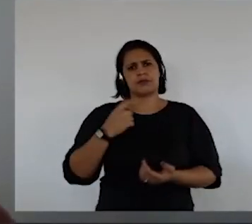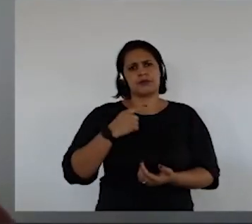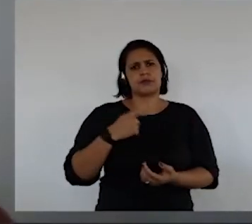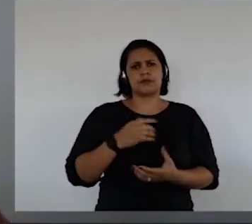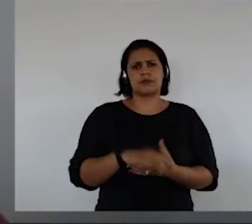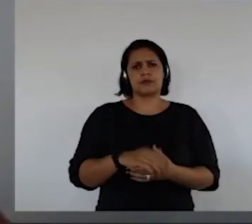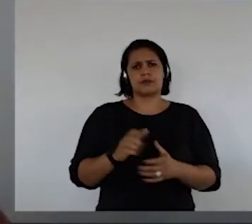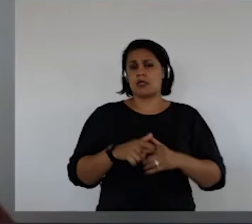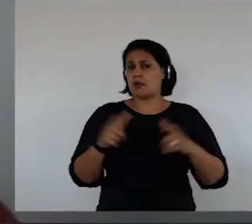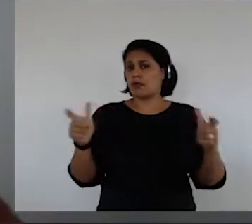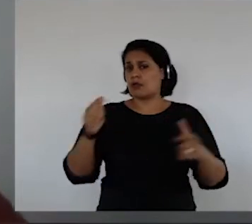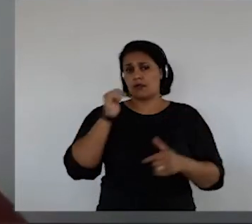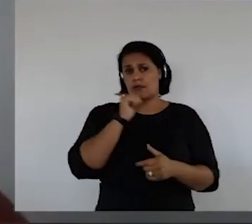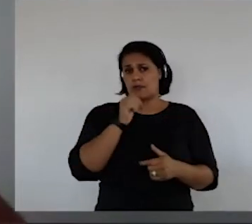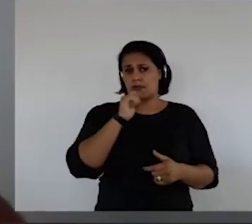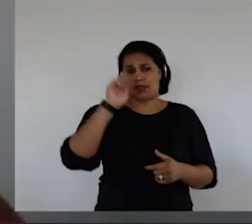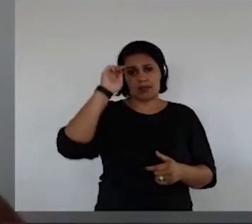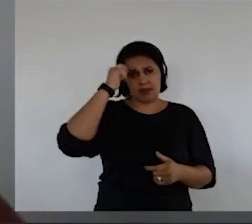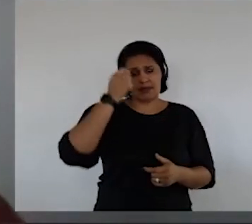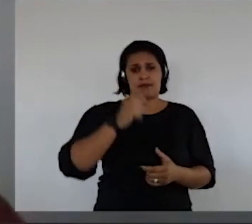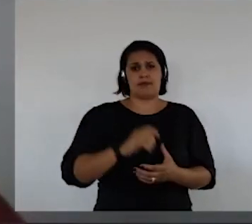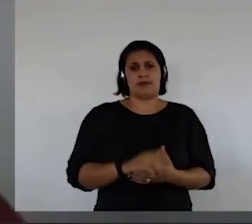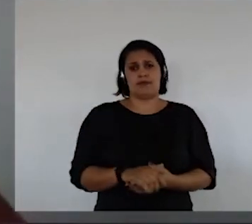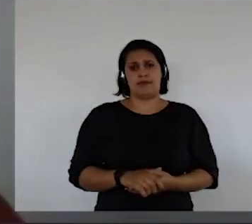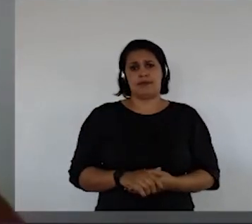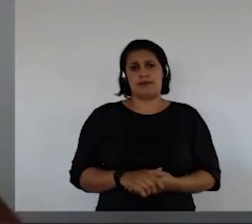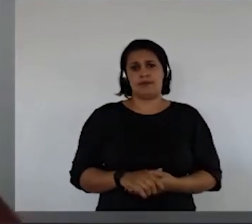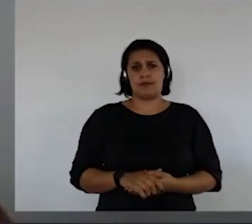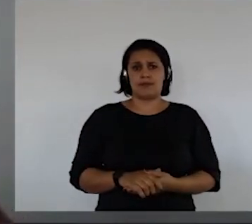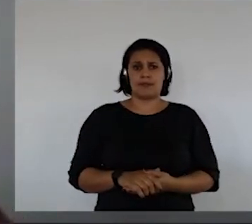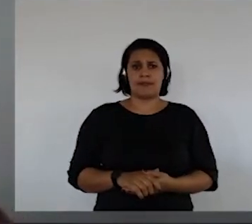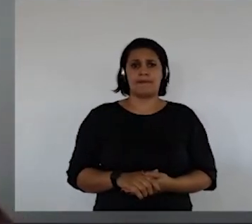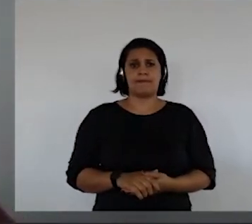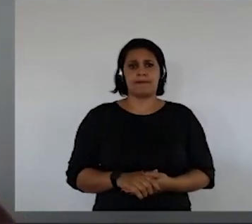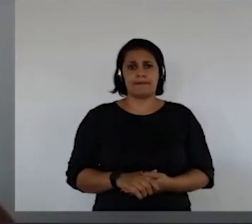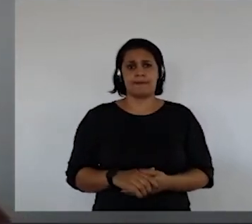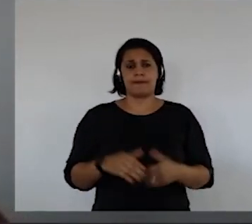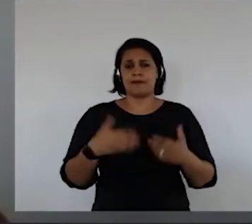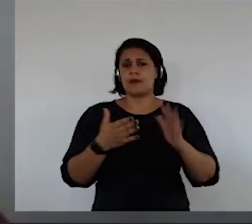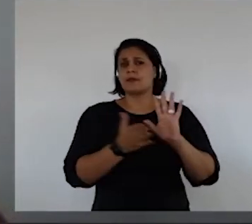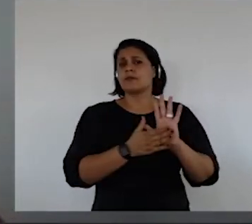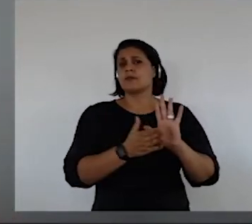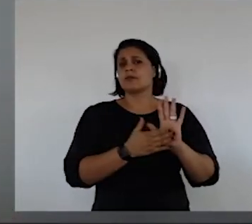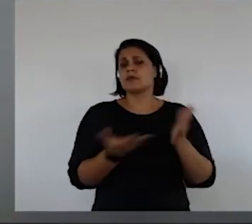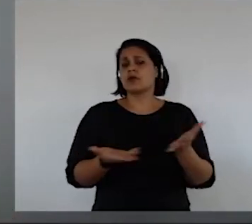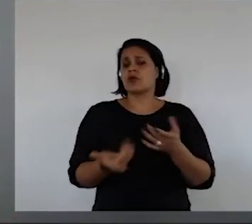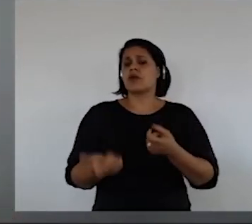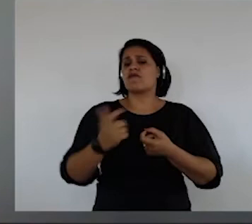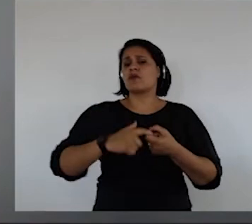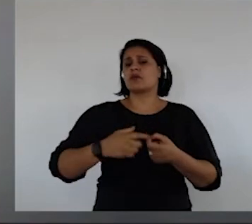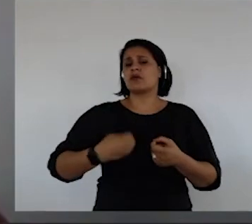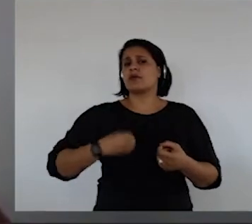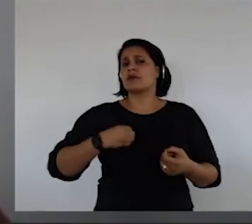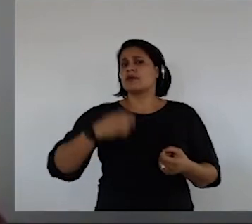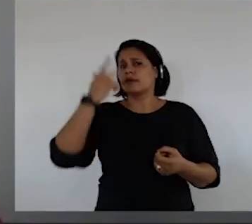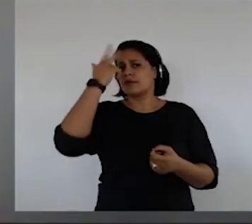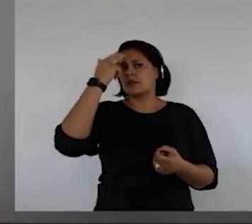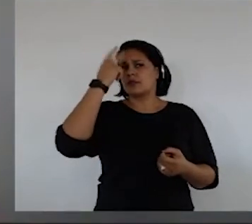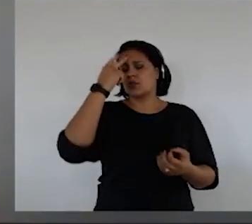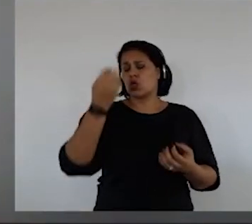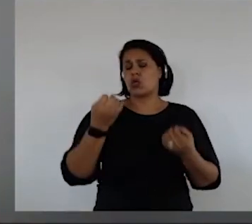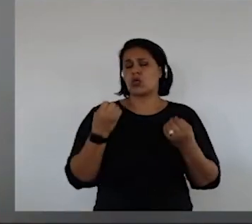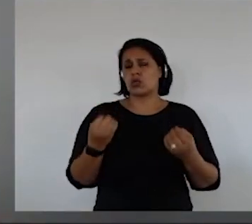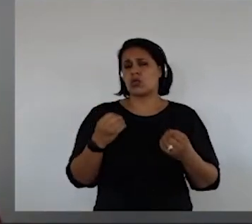maioria mulheres e negras. E com essa proposta de retorno à normalidade, né, com essa